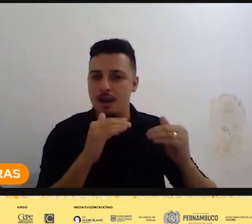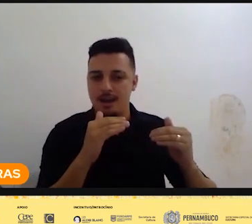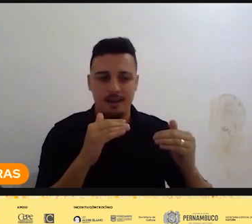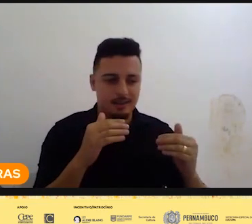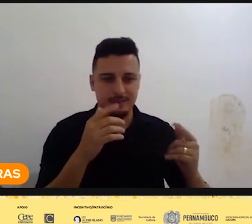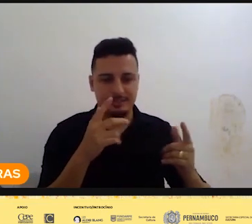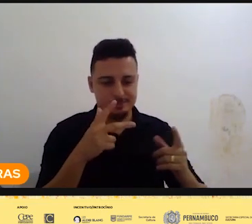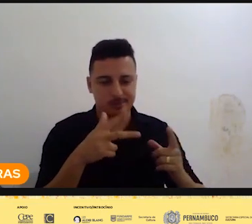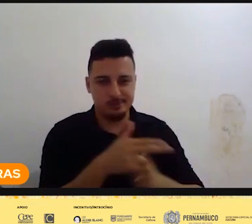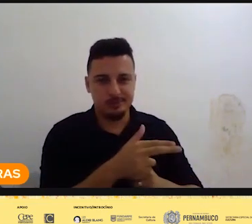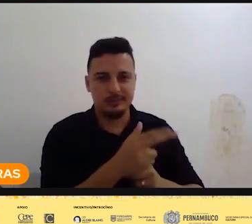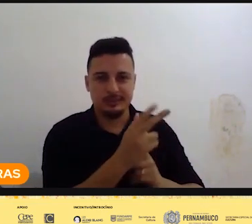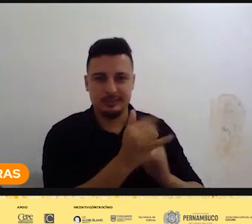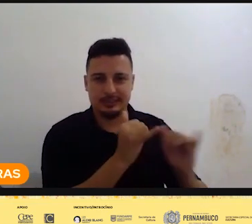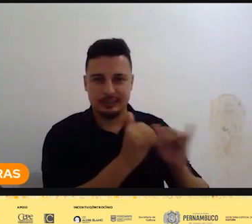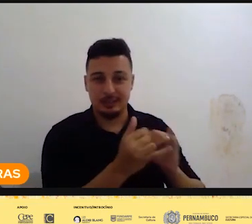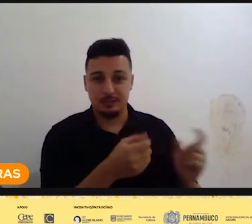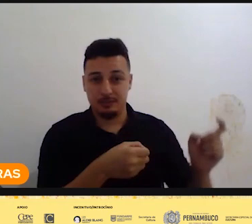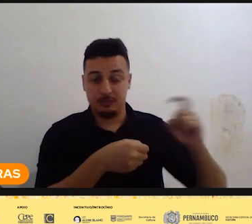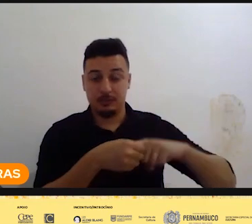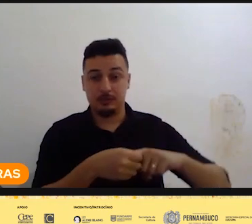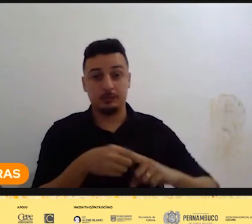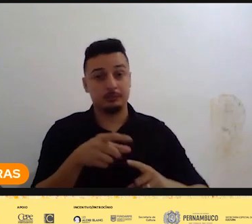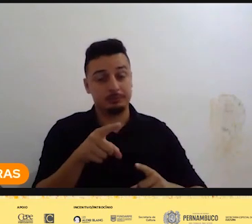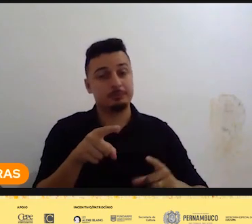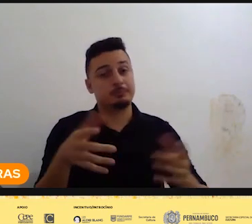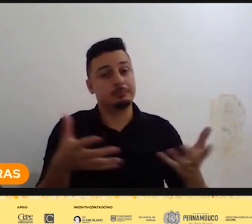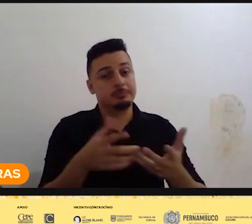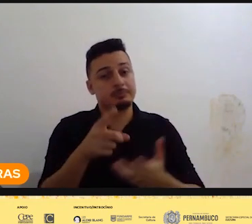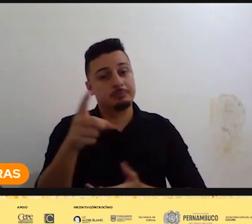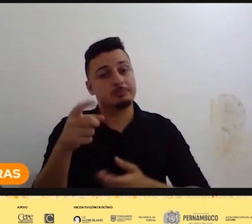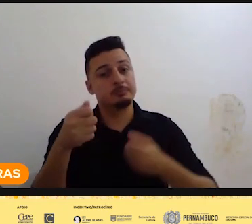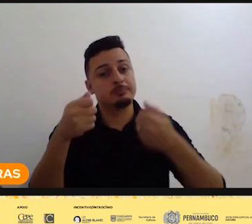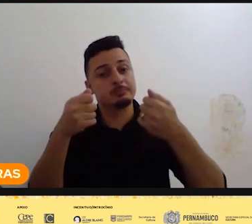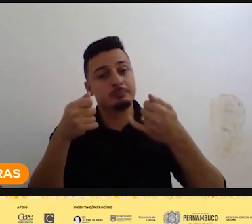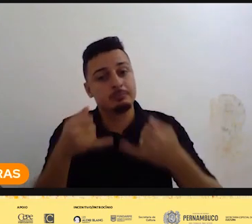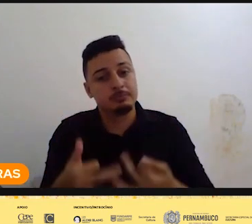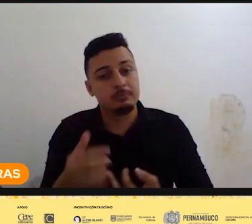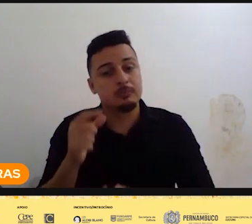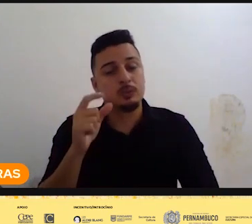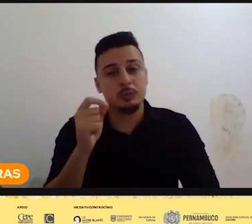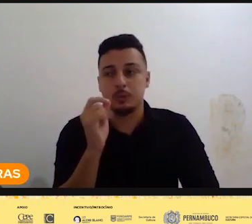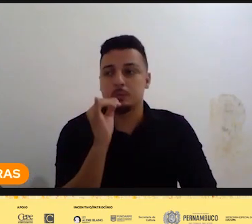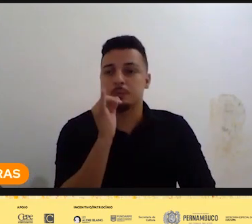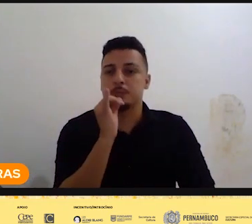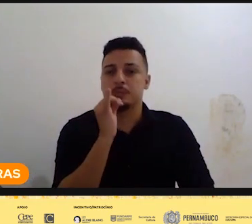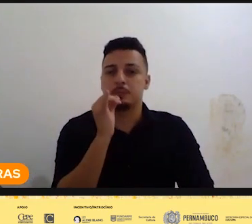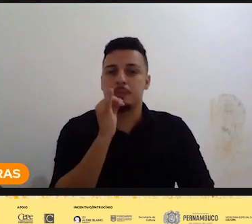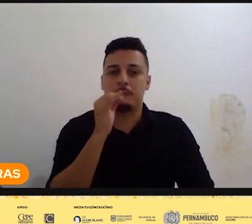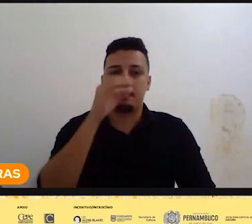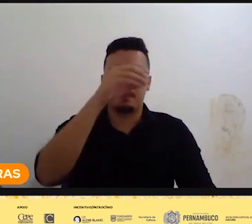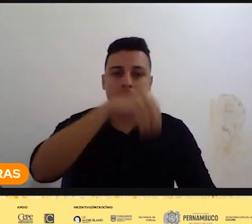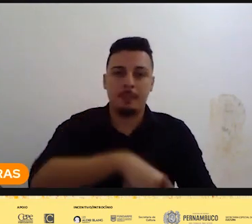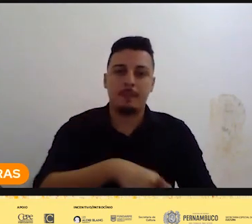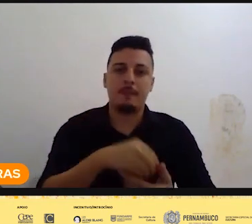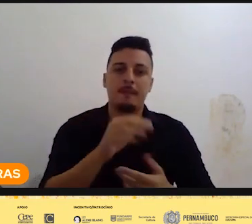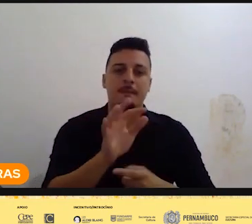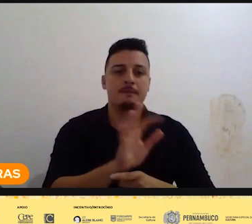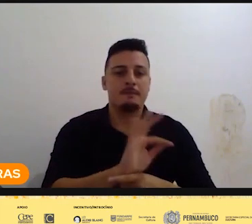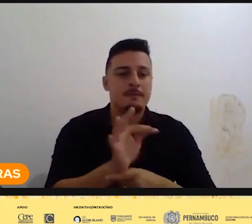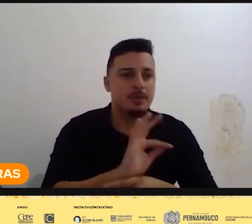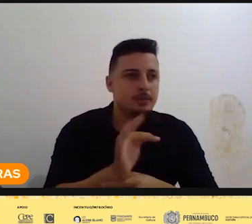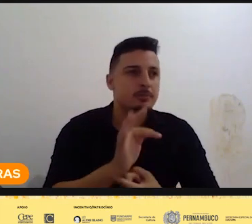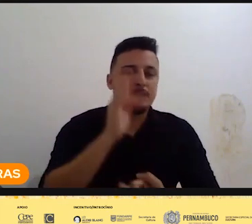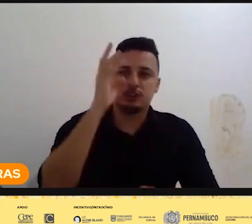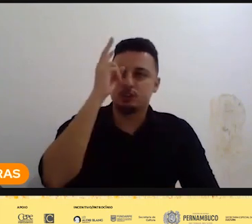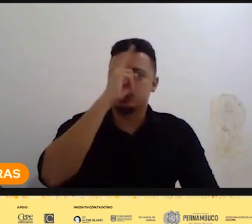E acho que vocês poderiam falar um pouquinho agora sobre o conteúdo dos filmes, né? As histórias,